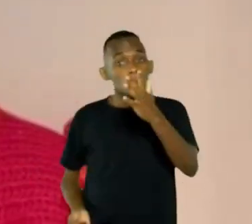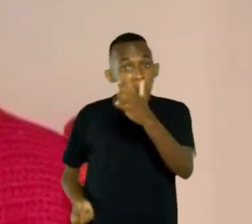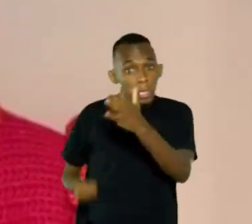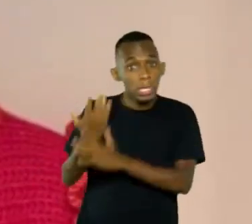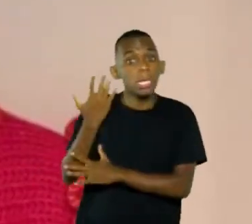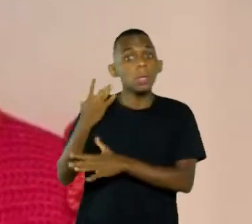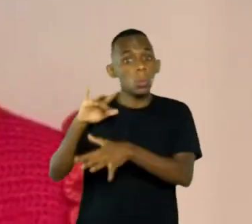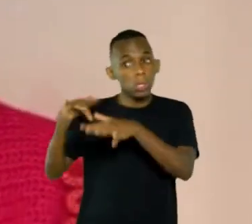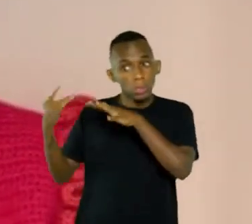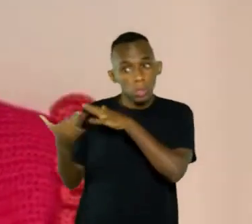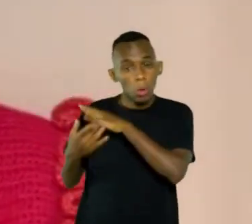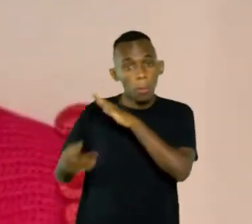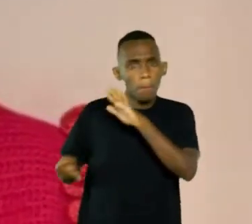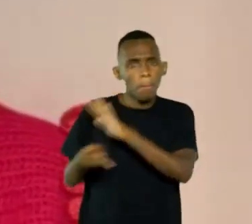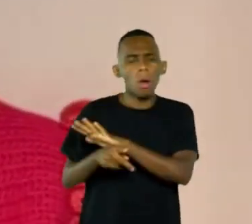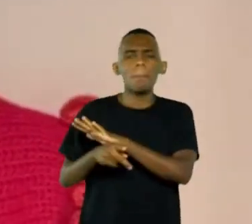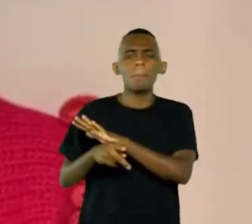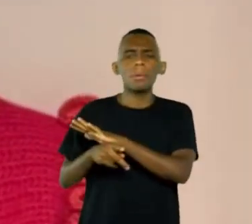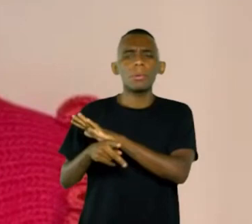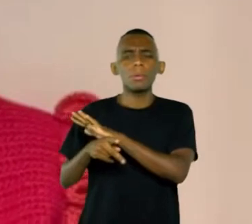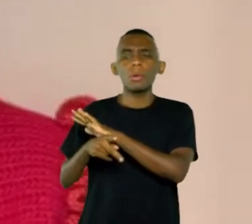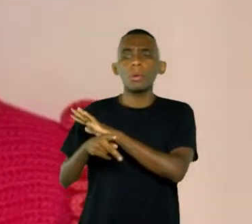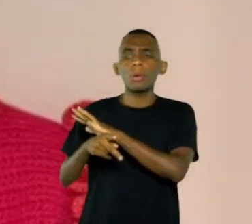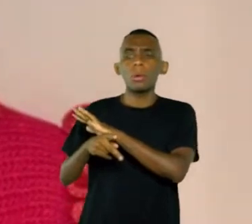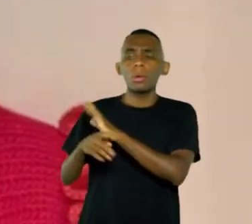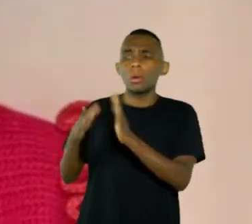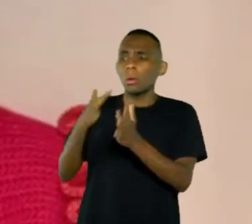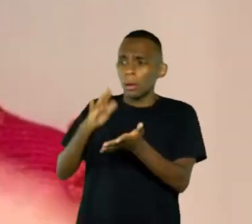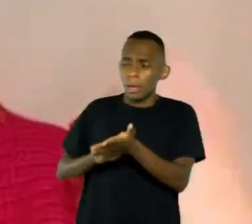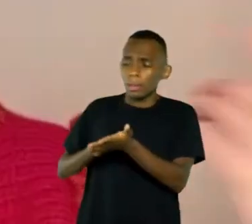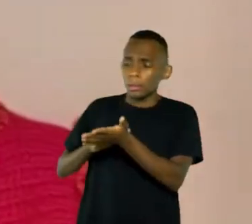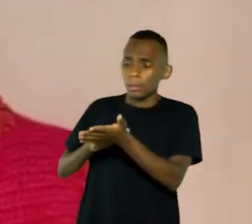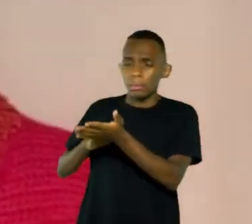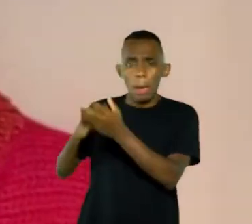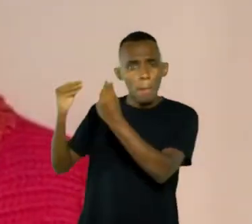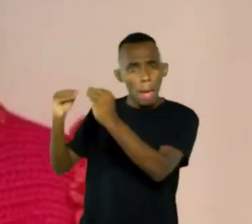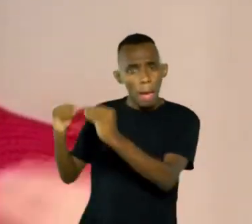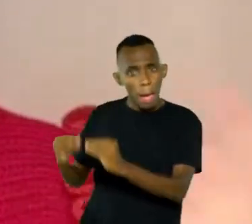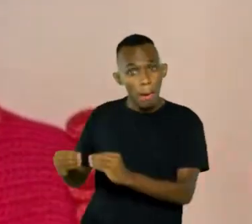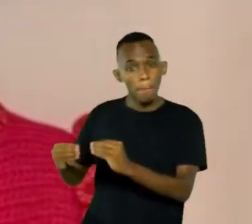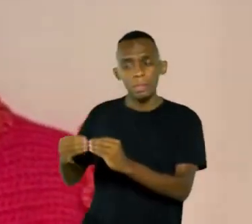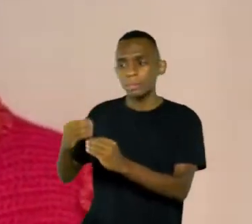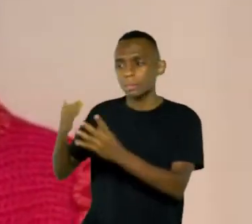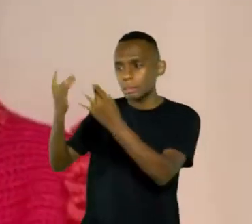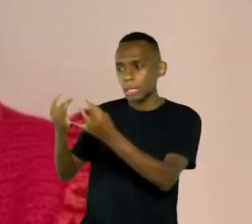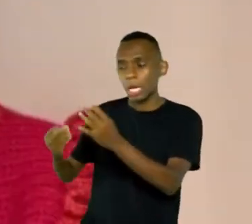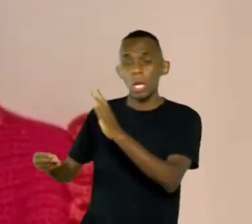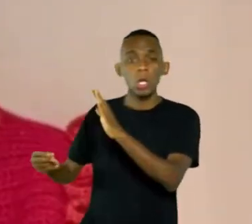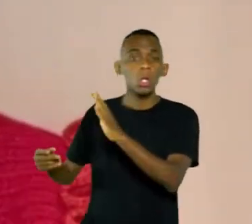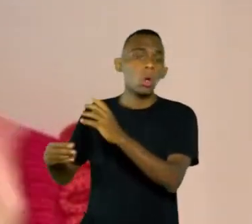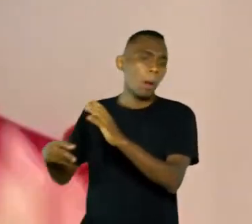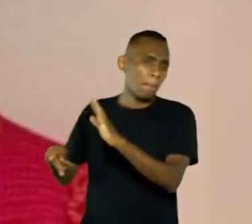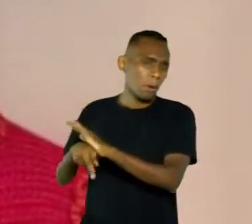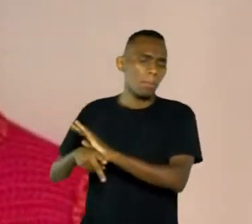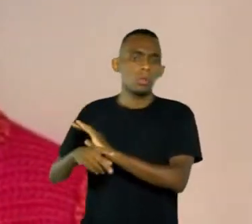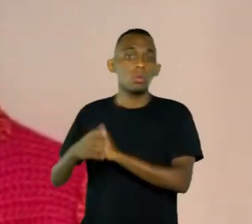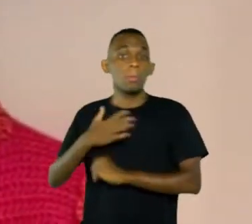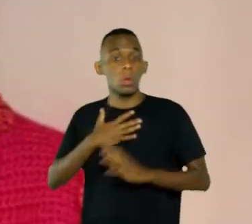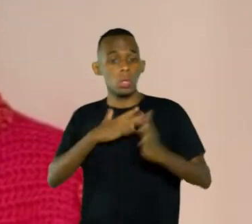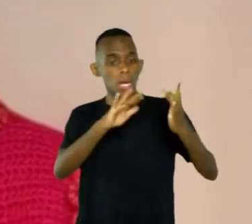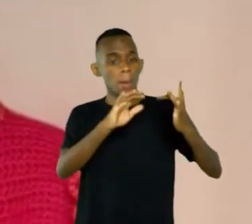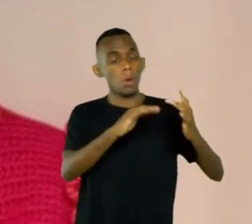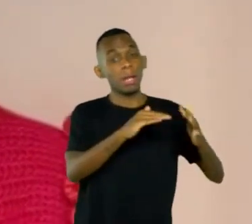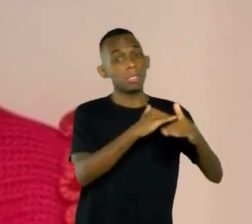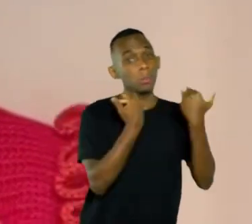minhas lembranças do Gui em formato de cartas para o Francisco, e também falava sobre os meus pais, sobre as minhas avós, sobre os dias que a gente estava